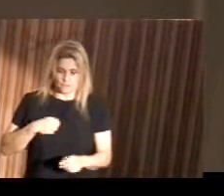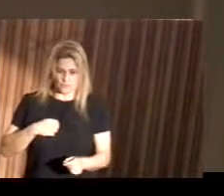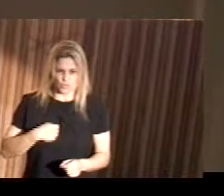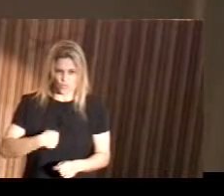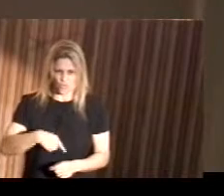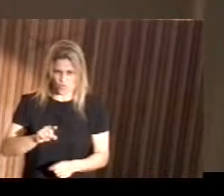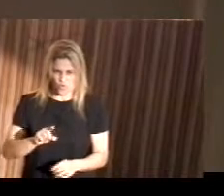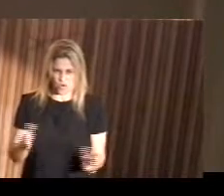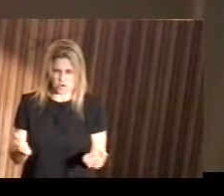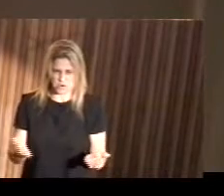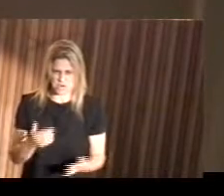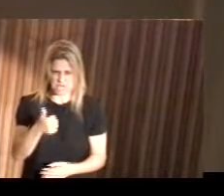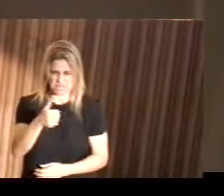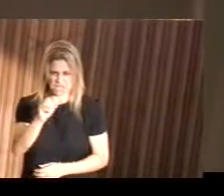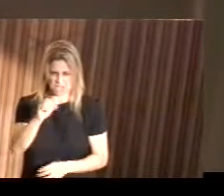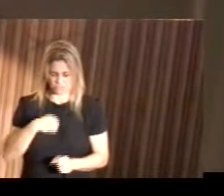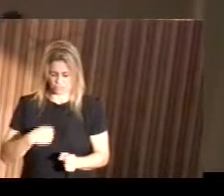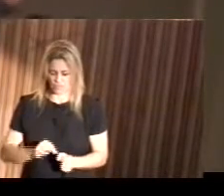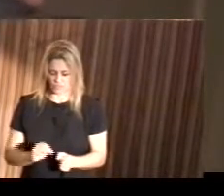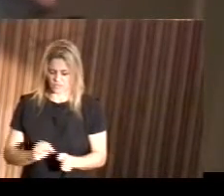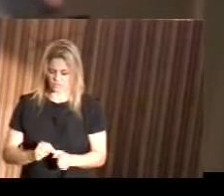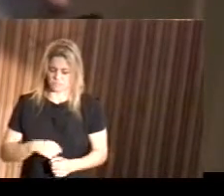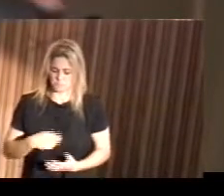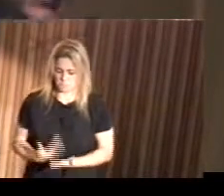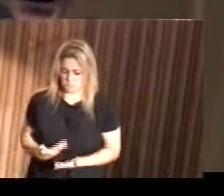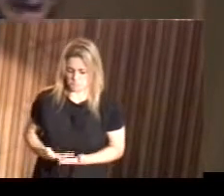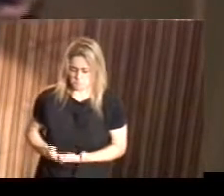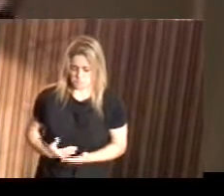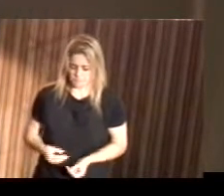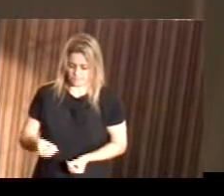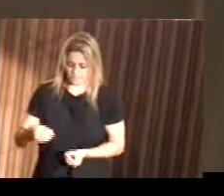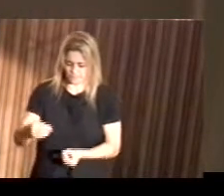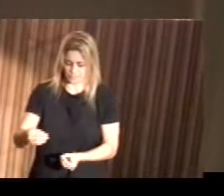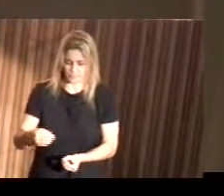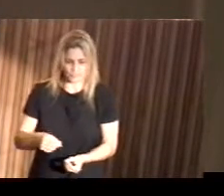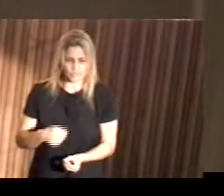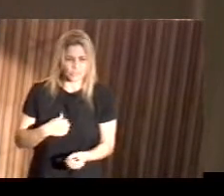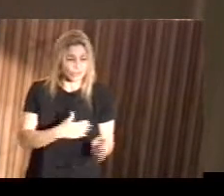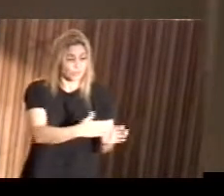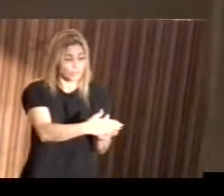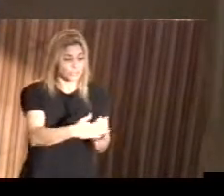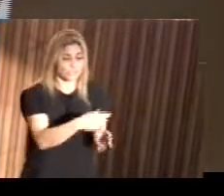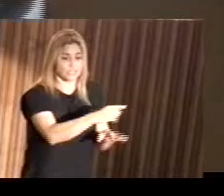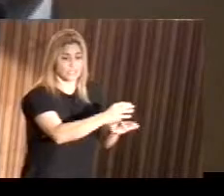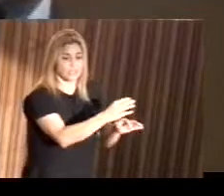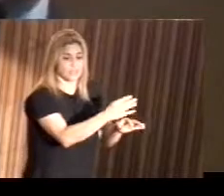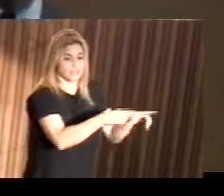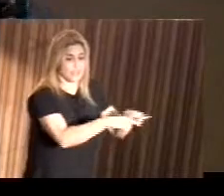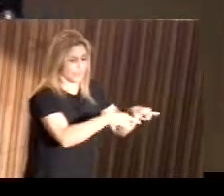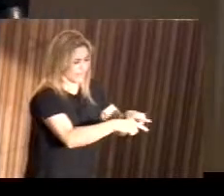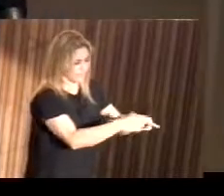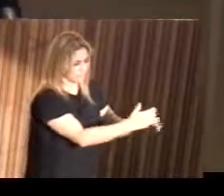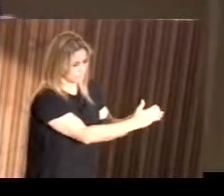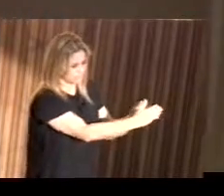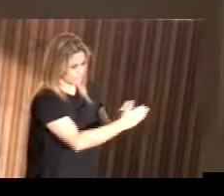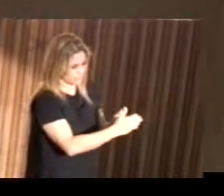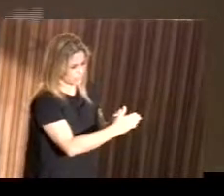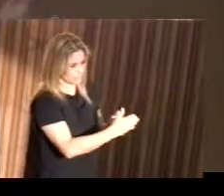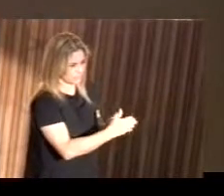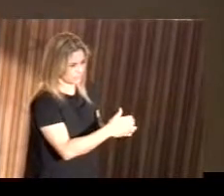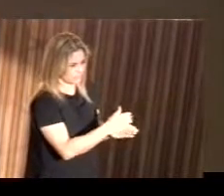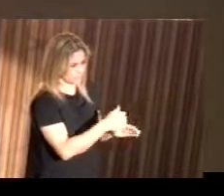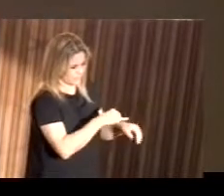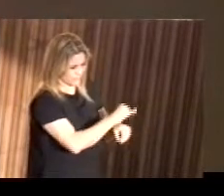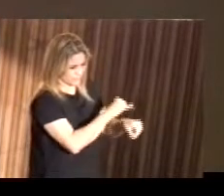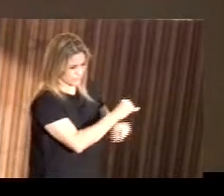tirar um 10 nessa matéria. Pedi 3 dias de licença no trabalho, fui estudar. Estudei filosofia como nunca